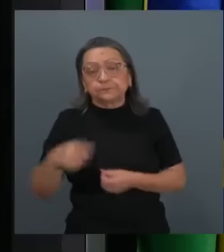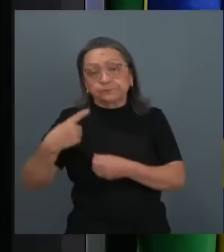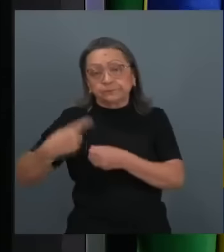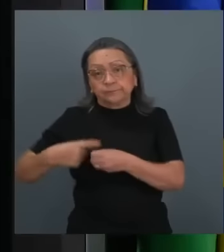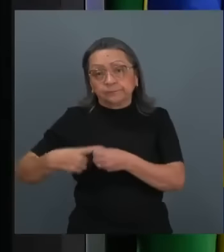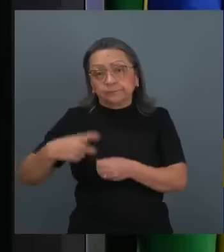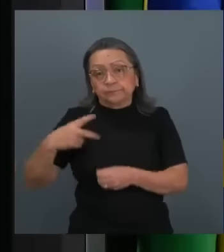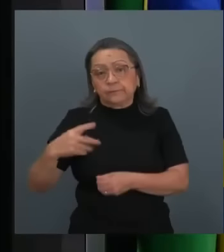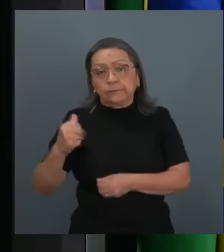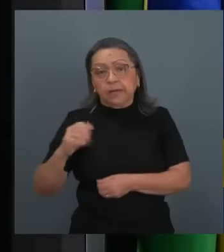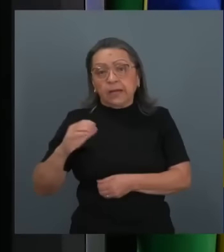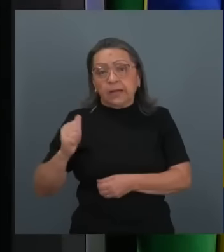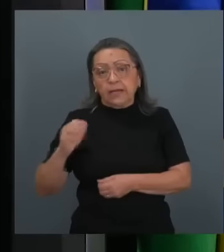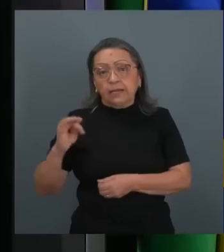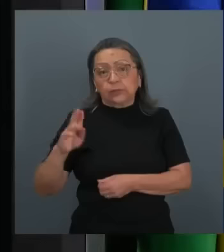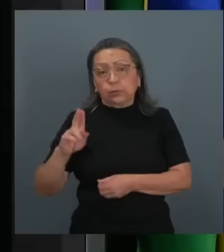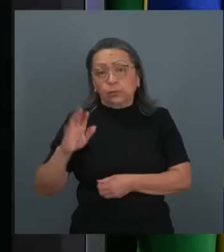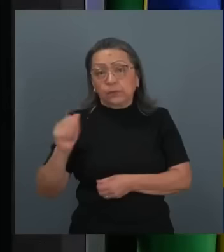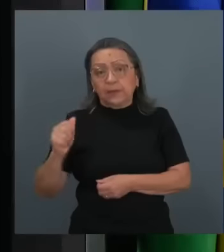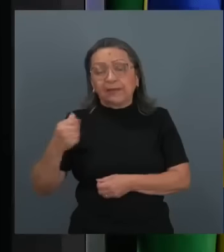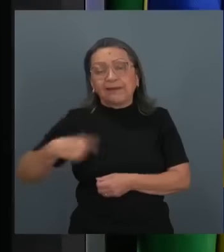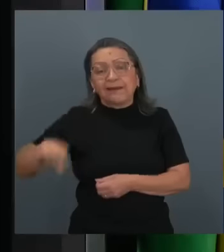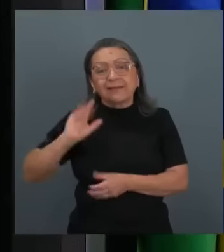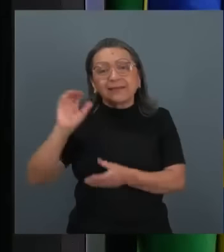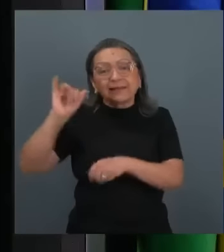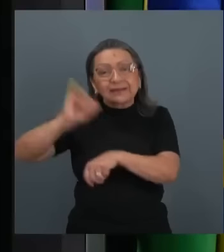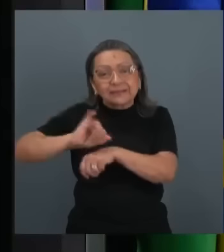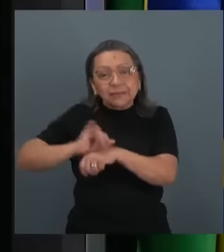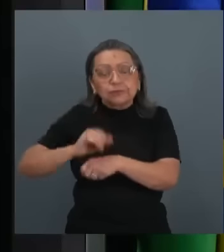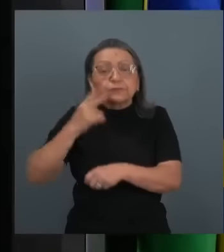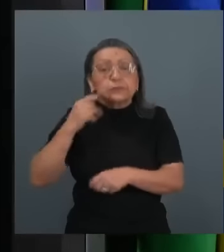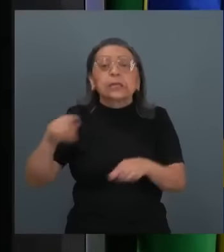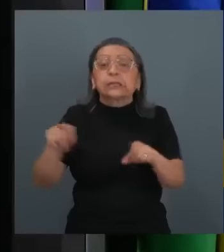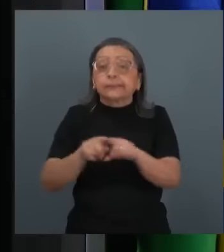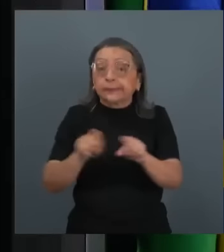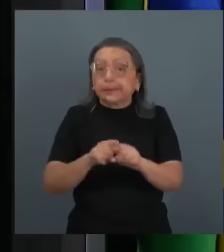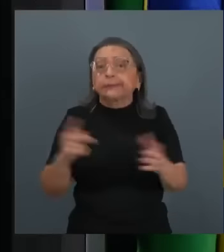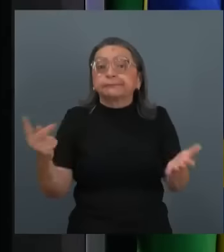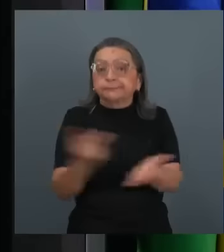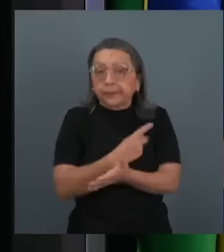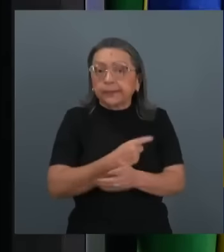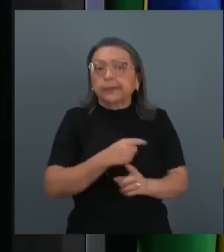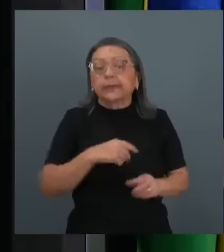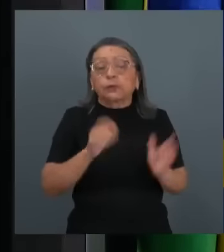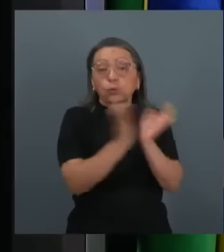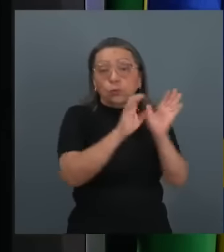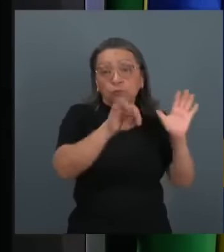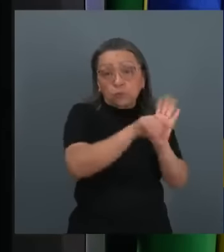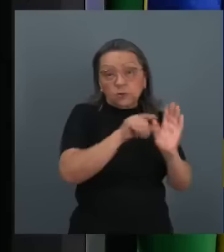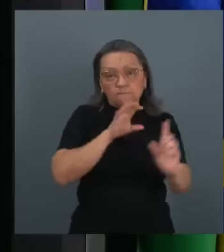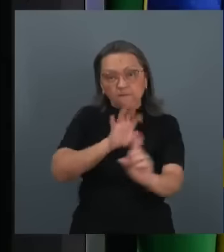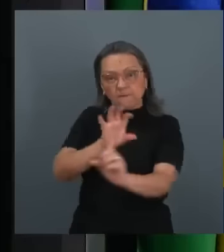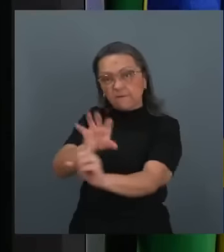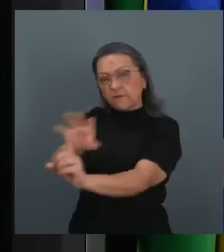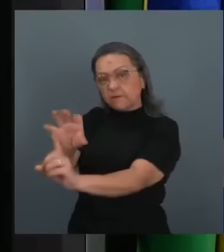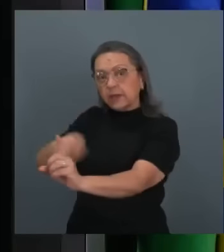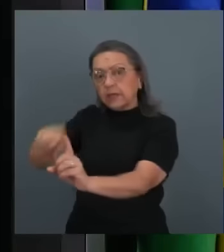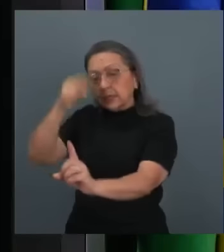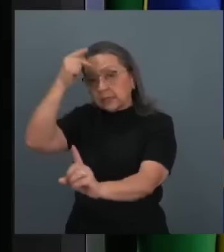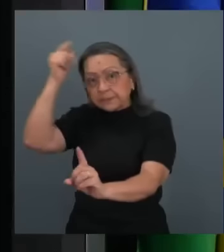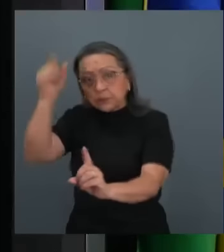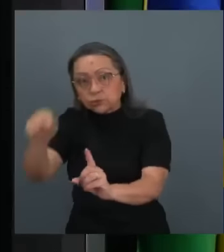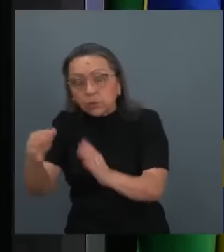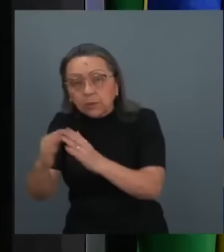cidade localizada na região metropolitana de Fortaleza, também sofre com pressão das facções e os moradores tiveram